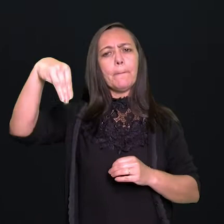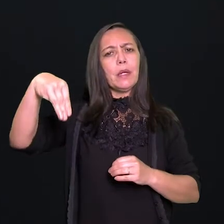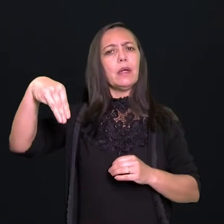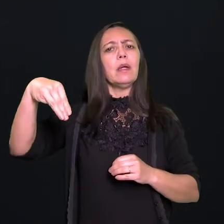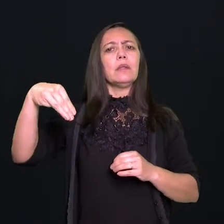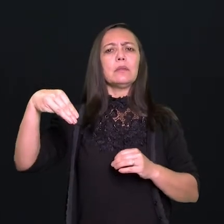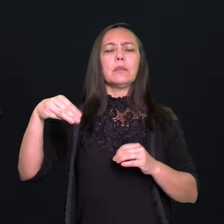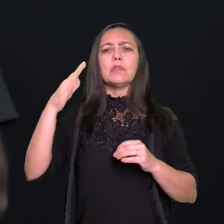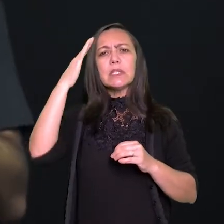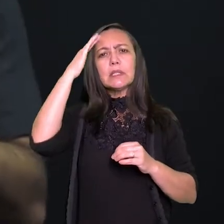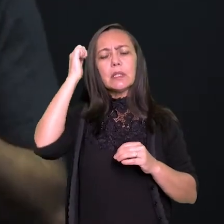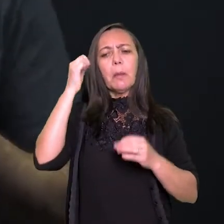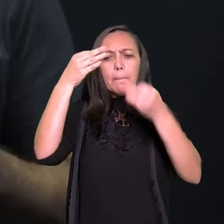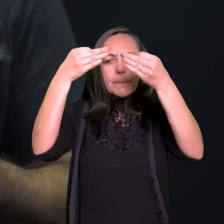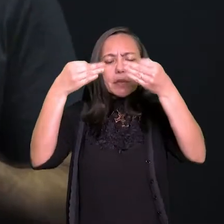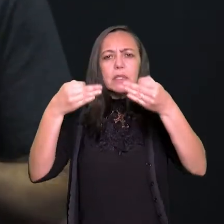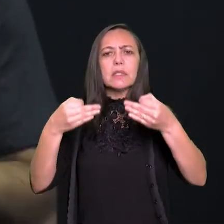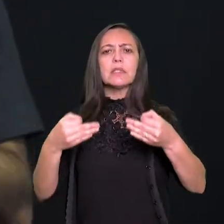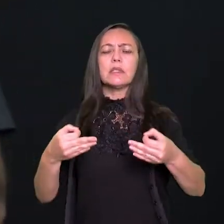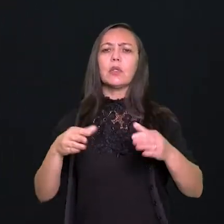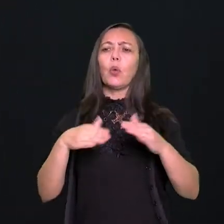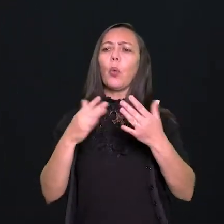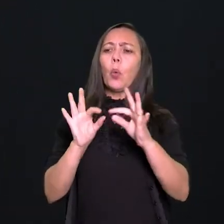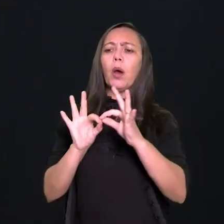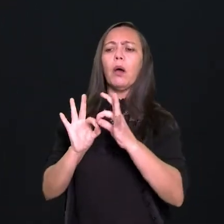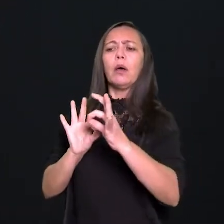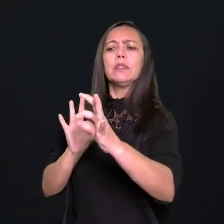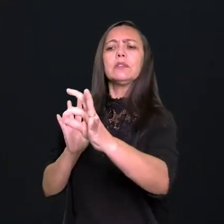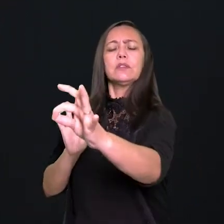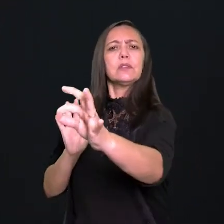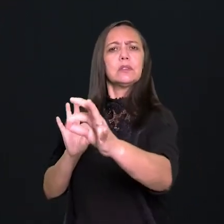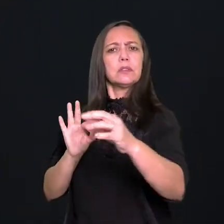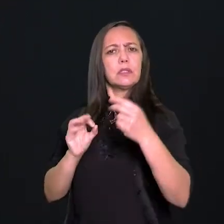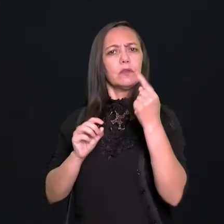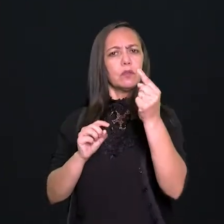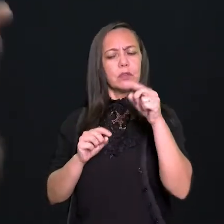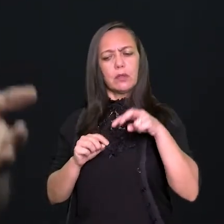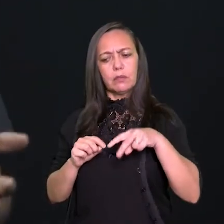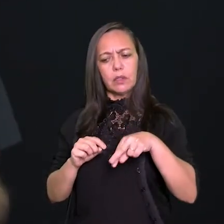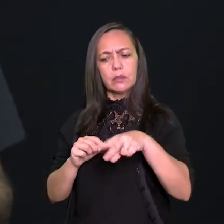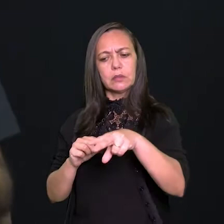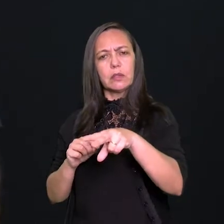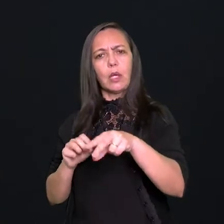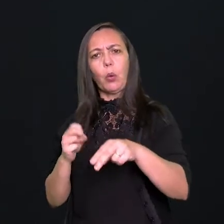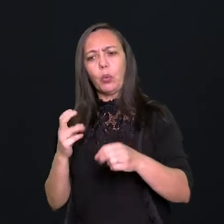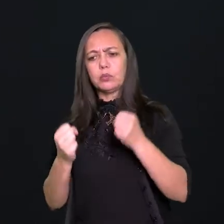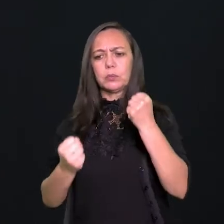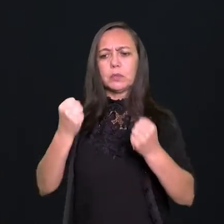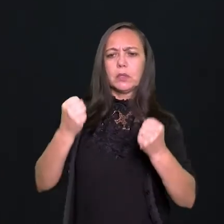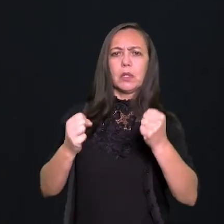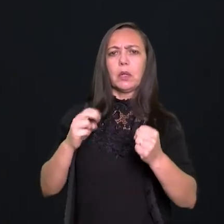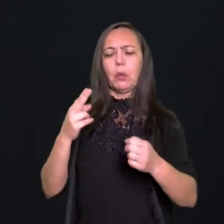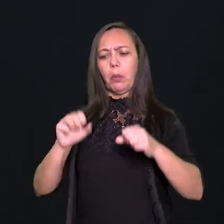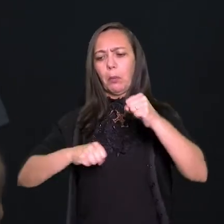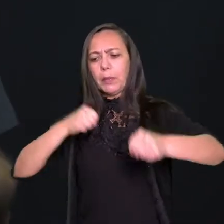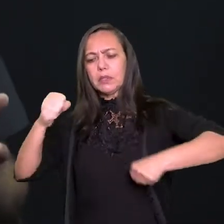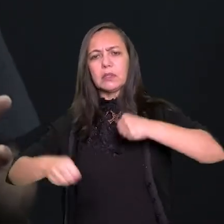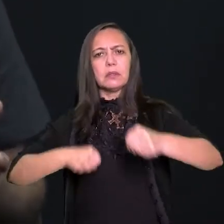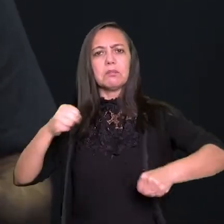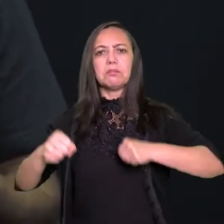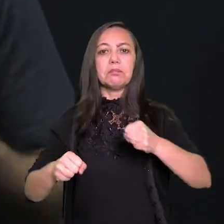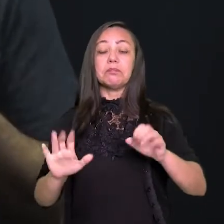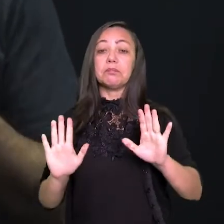você determine com exatidão qual é a distância que você vai percorrer, seja a pé, de carro, de bicicleta,